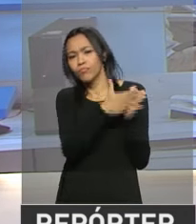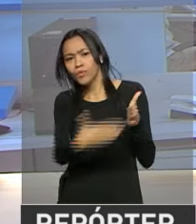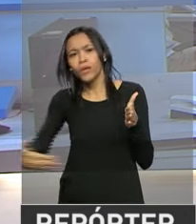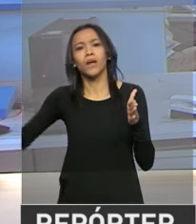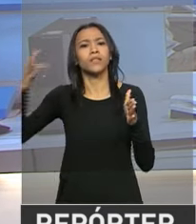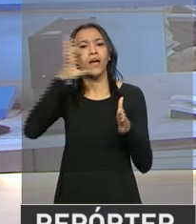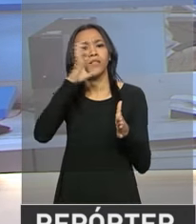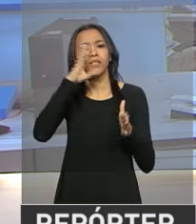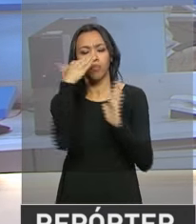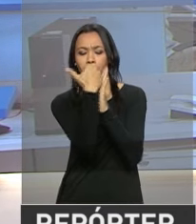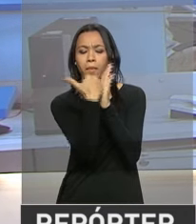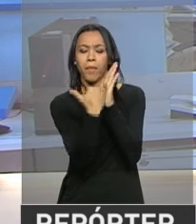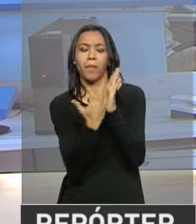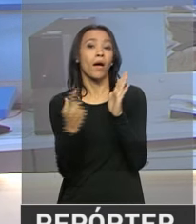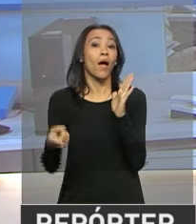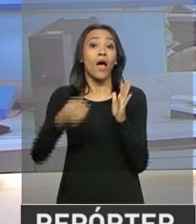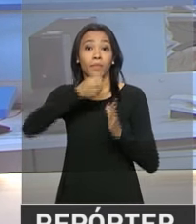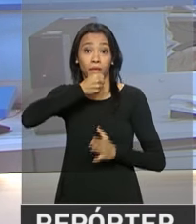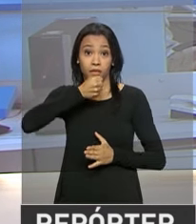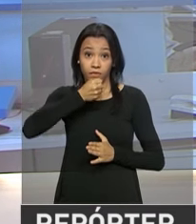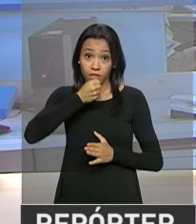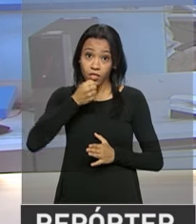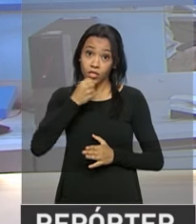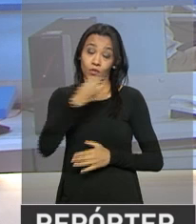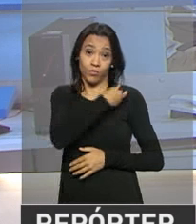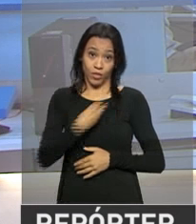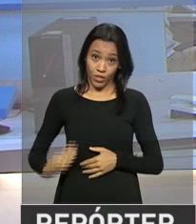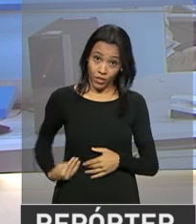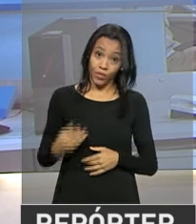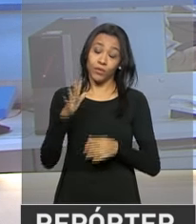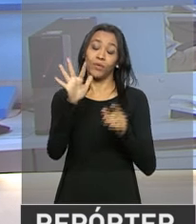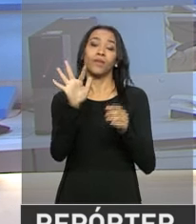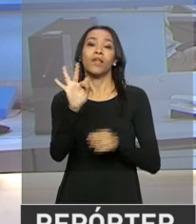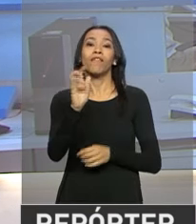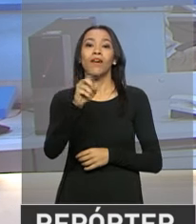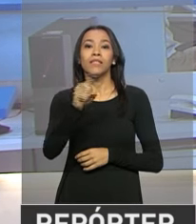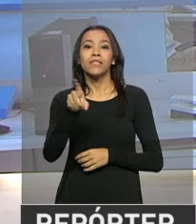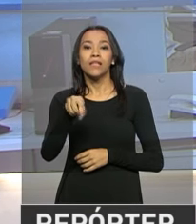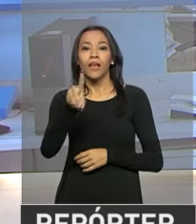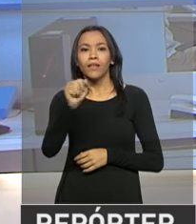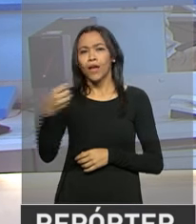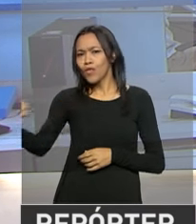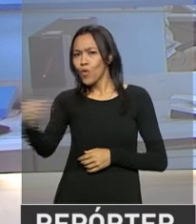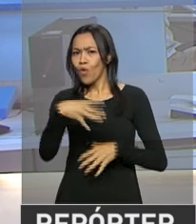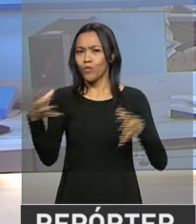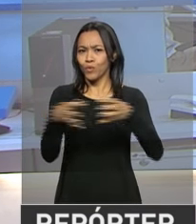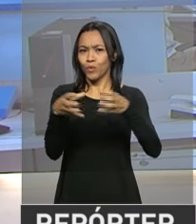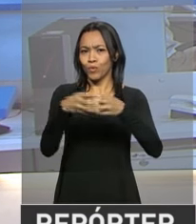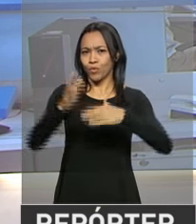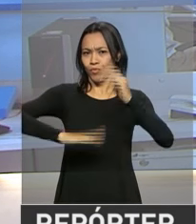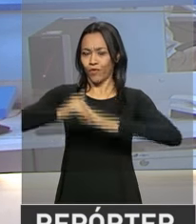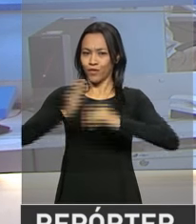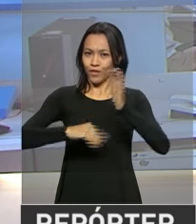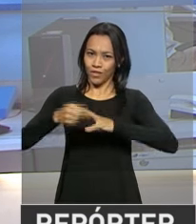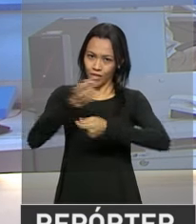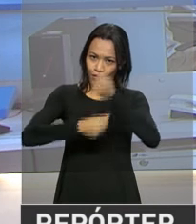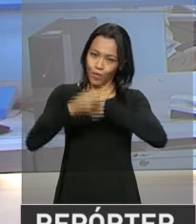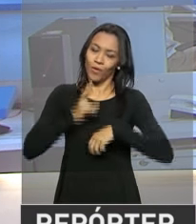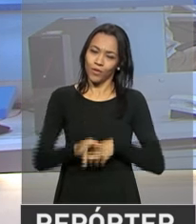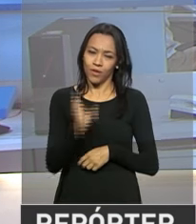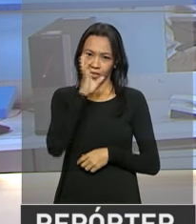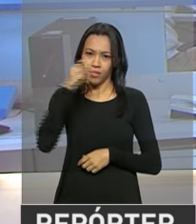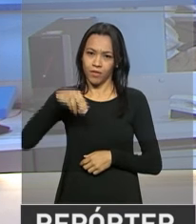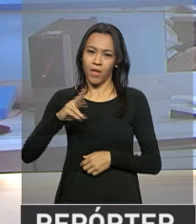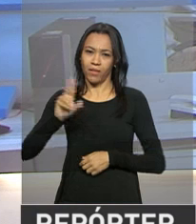programação a entrevista coletiva do ministro da Fazenda, onde foi anunciada a nova equipe econômica. Continue com a gente